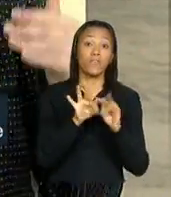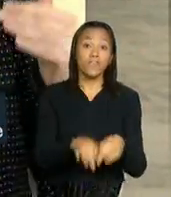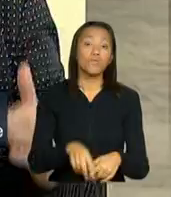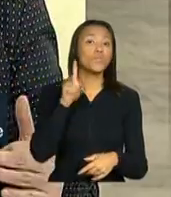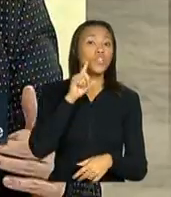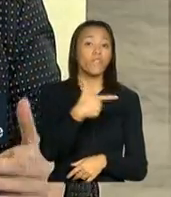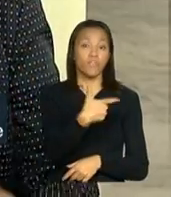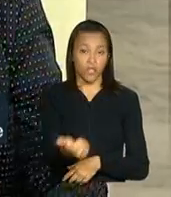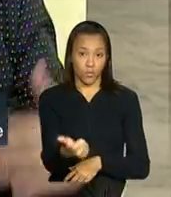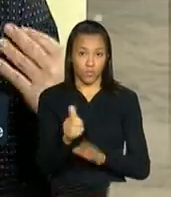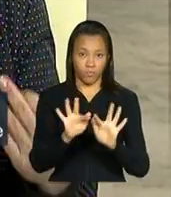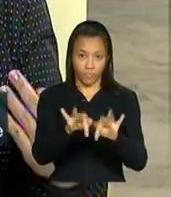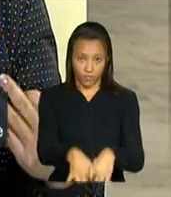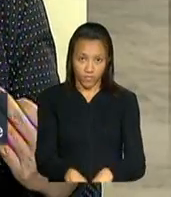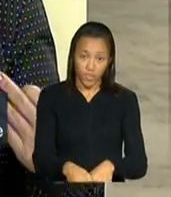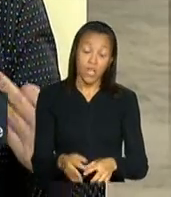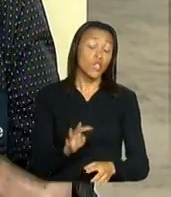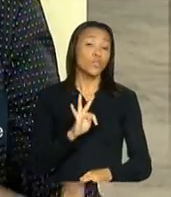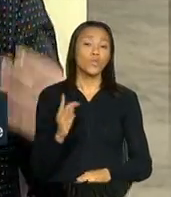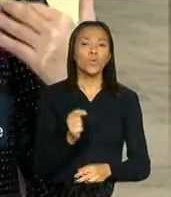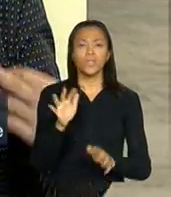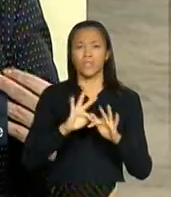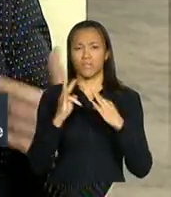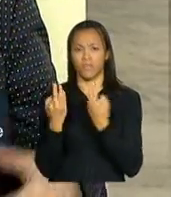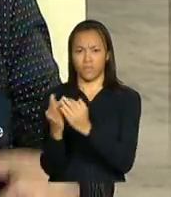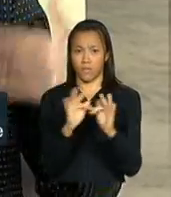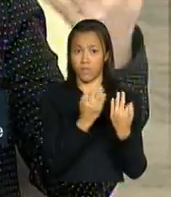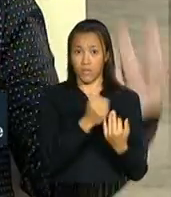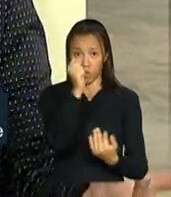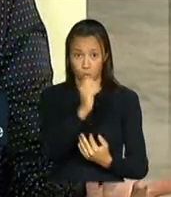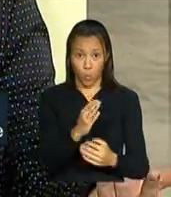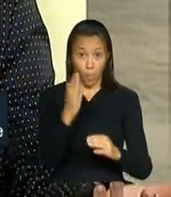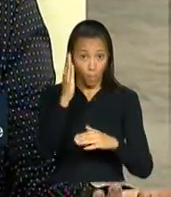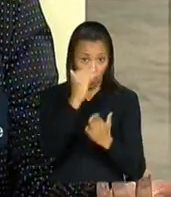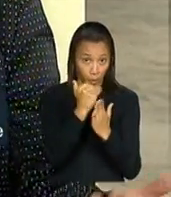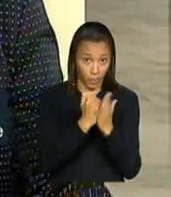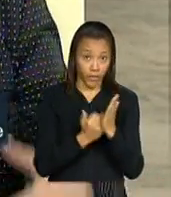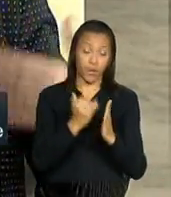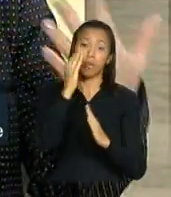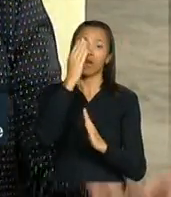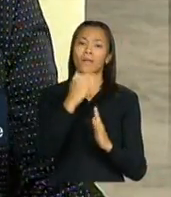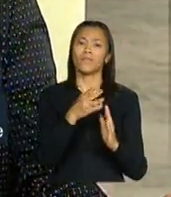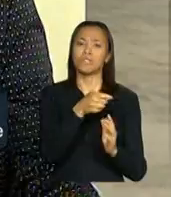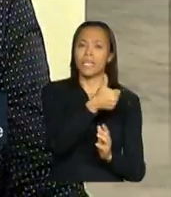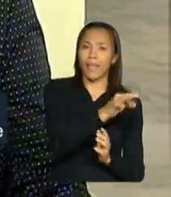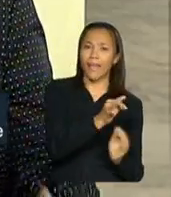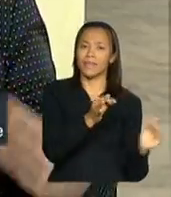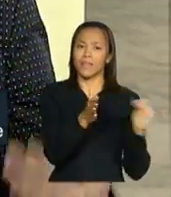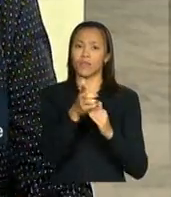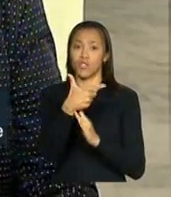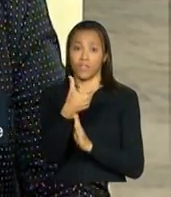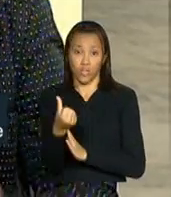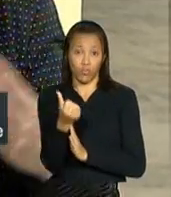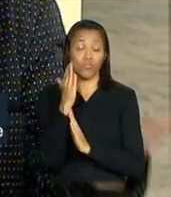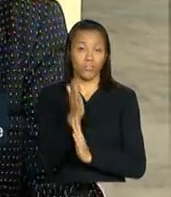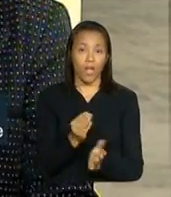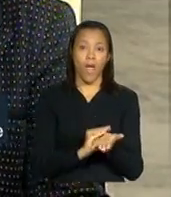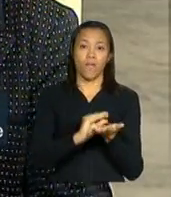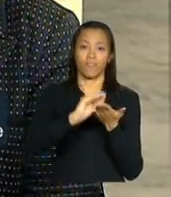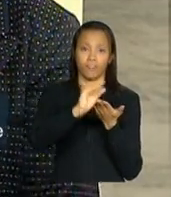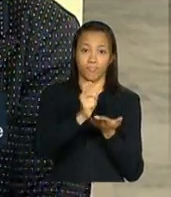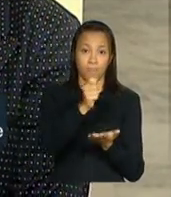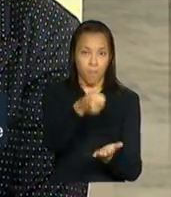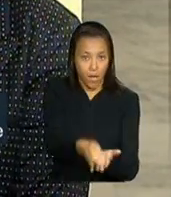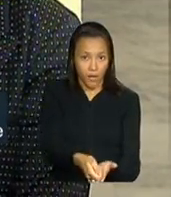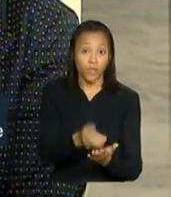então todas as famílias do Brasil carinhoso entre o dia 10 e o dia 21 já terão recebido essa parcela